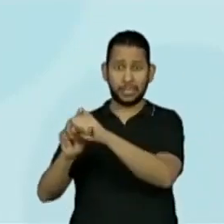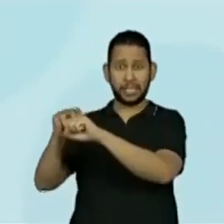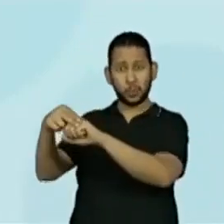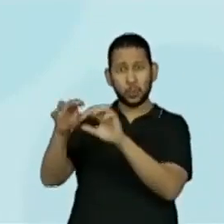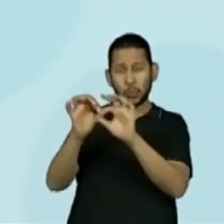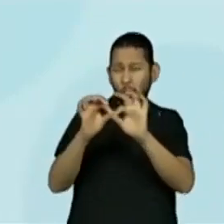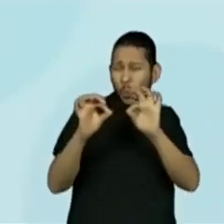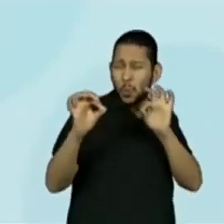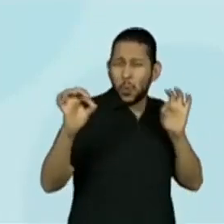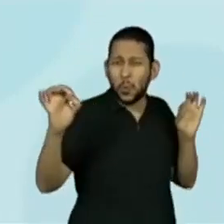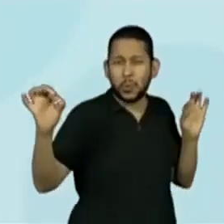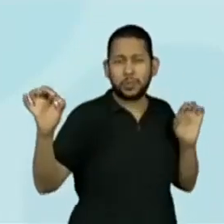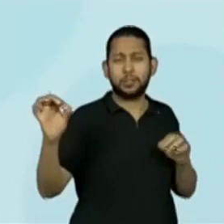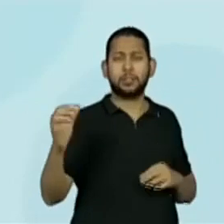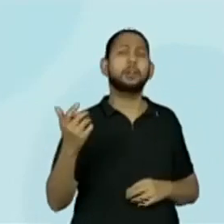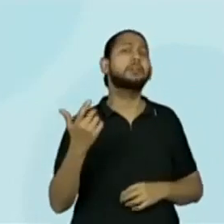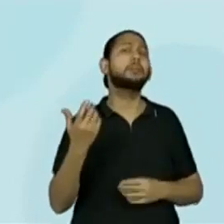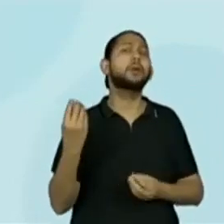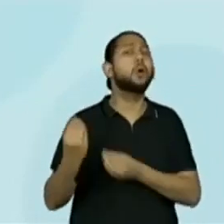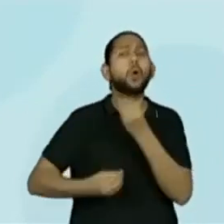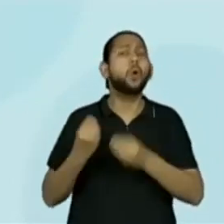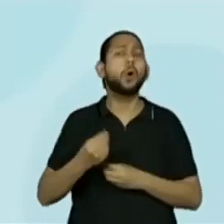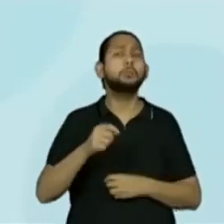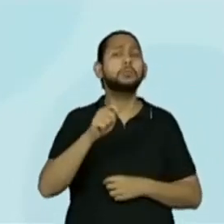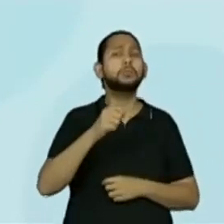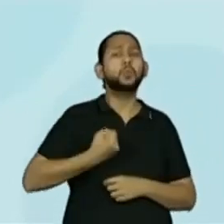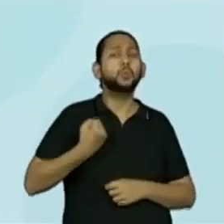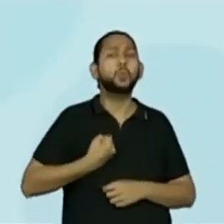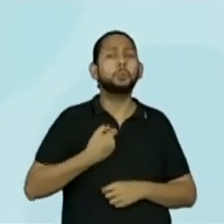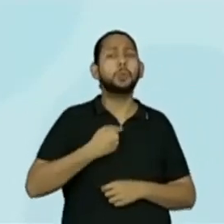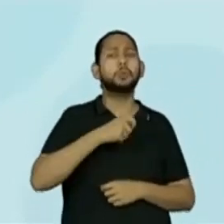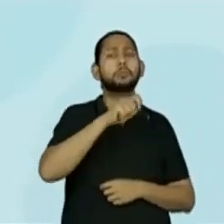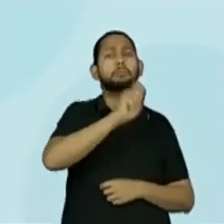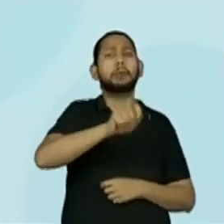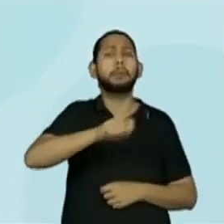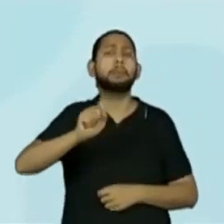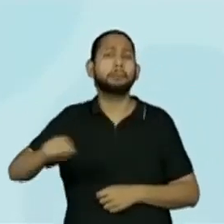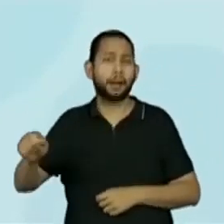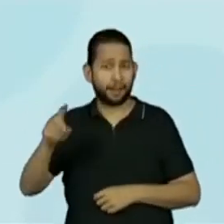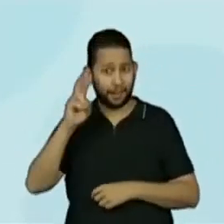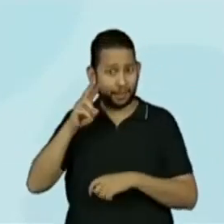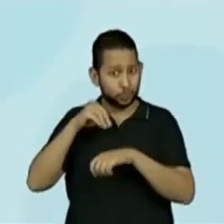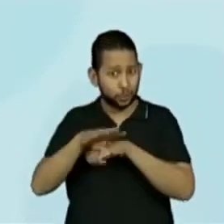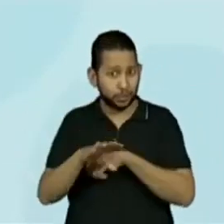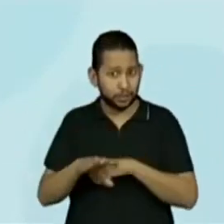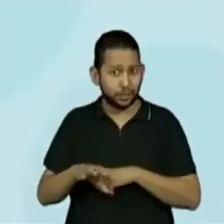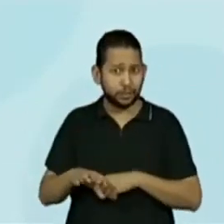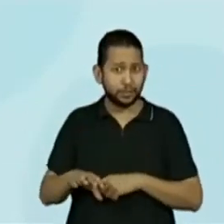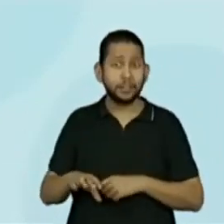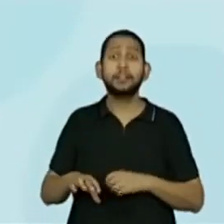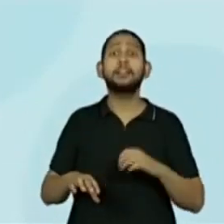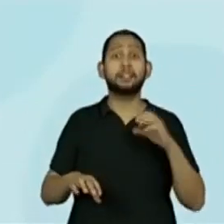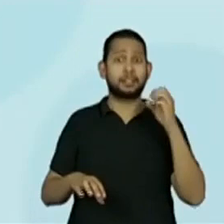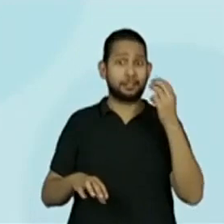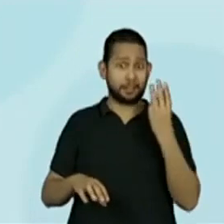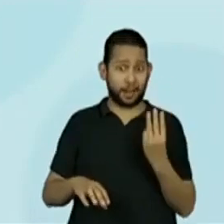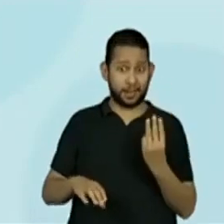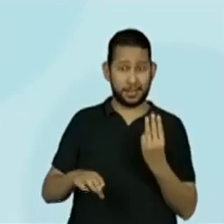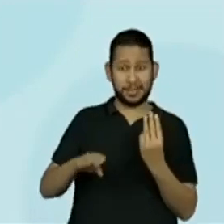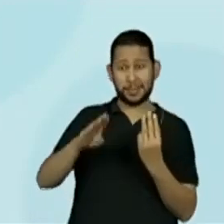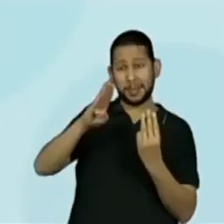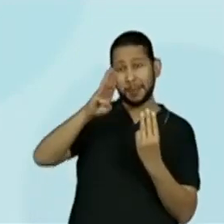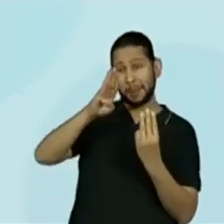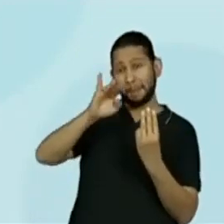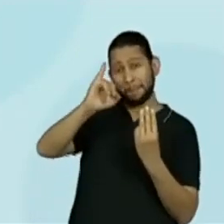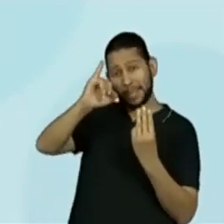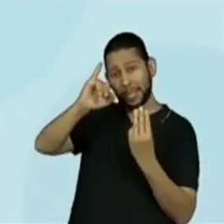eu escrevo esse número no meu quadro de classes e ordens. Lembram da dica? Quem eu tenho que olhar? Olha o sobrenome